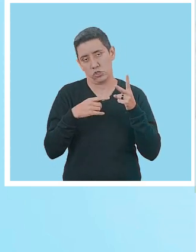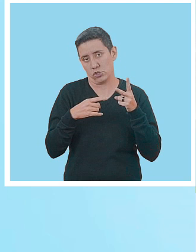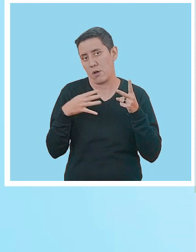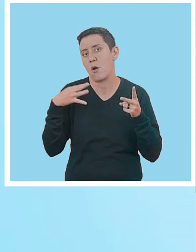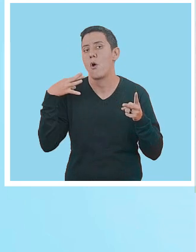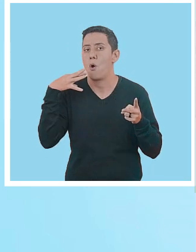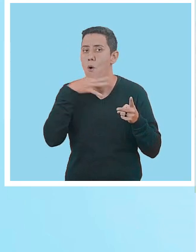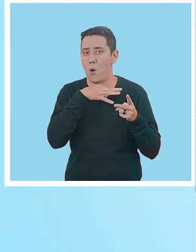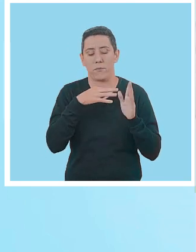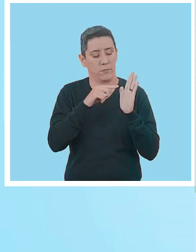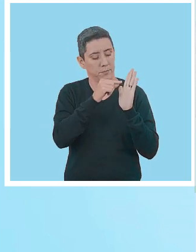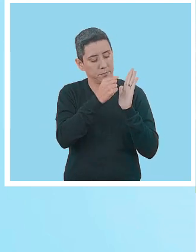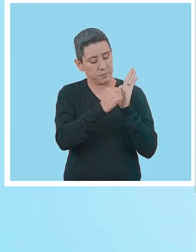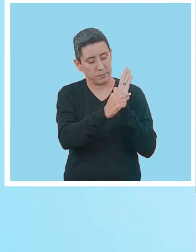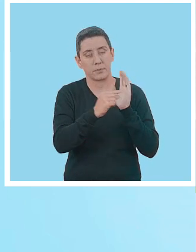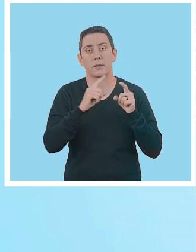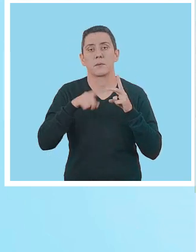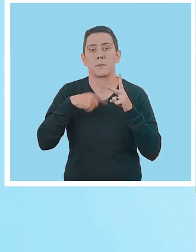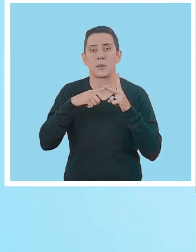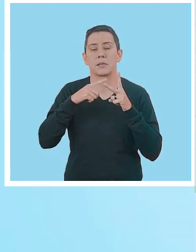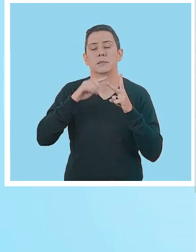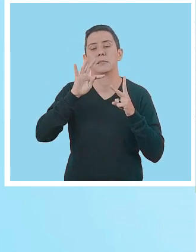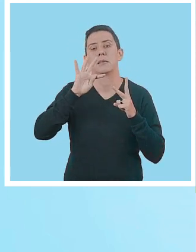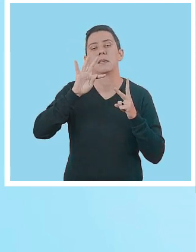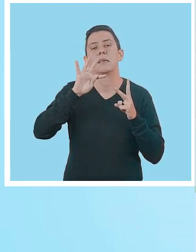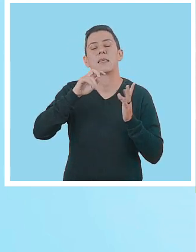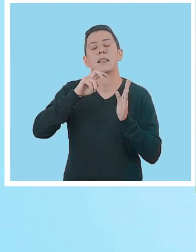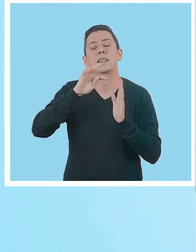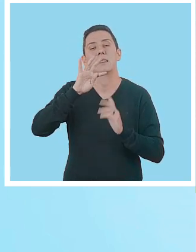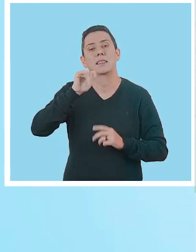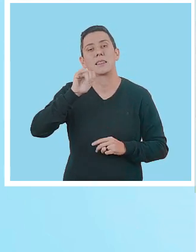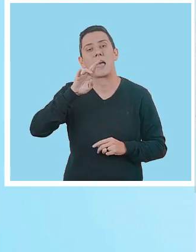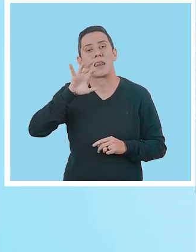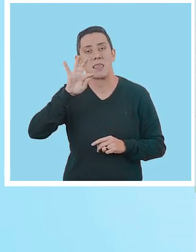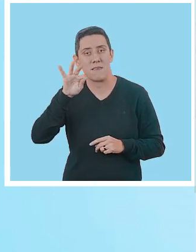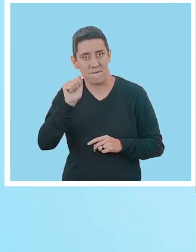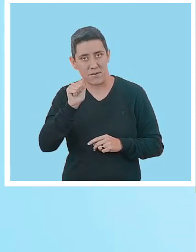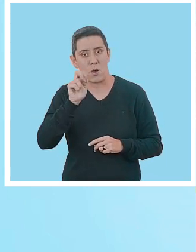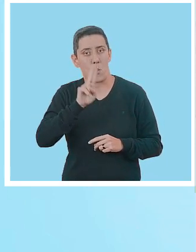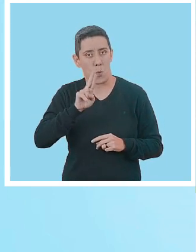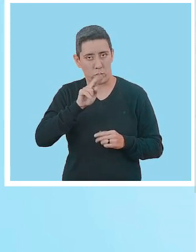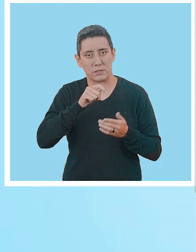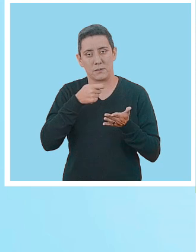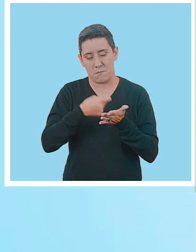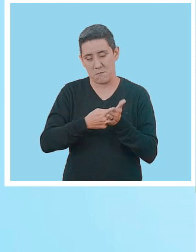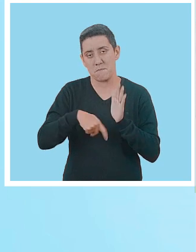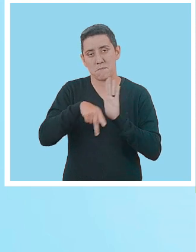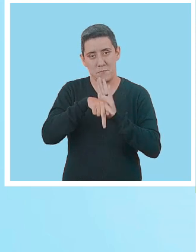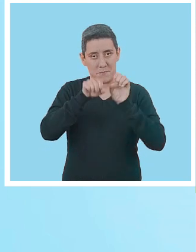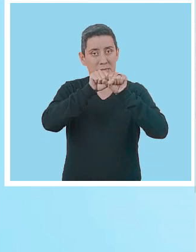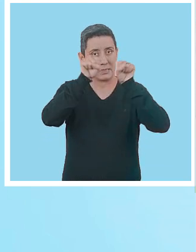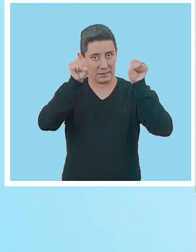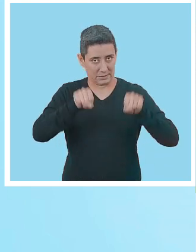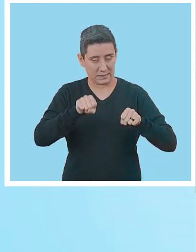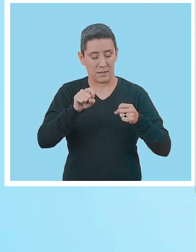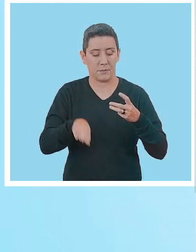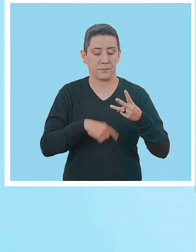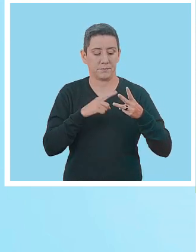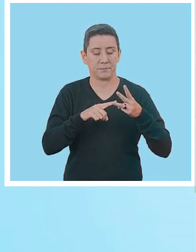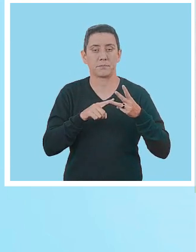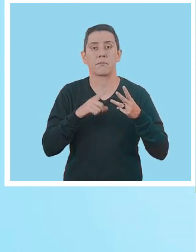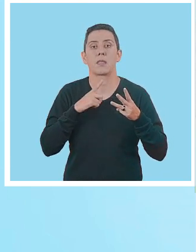mas a fugir né que a tarifa de uso do sistema de distribuição é a está pagando